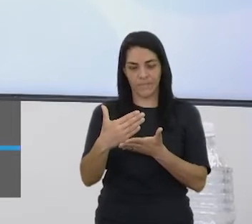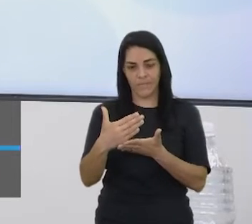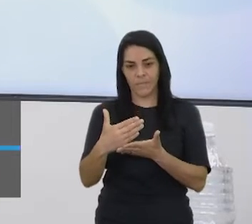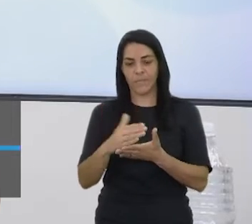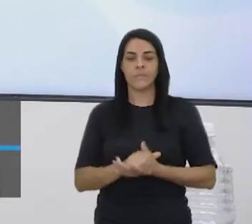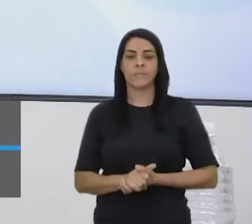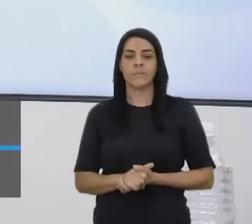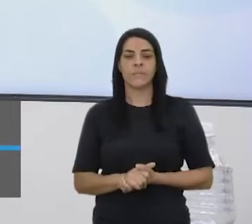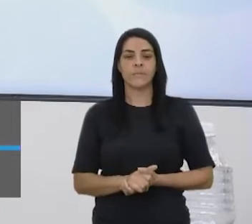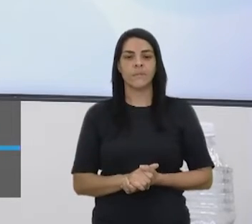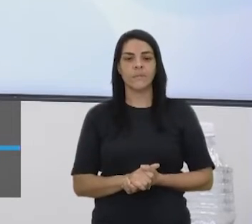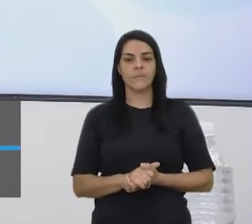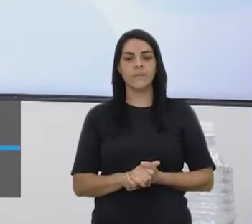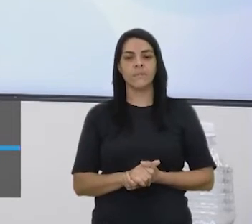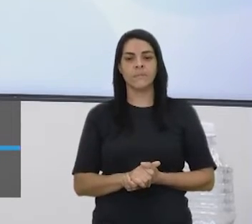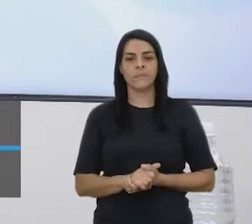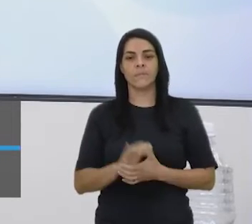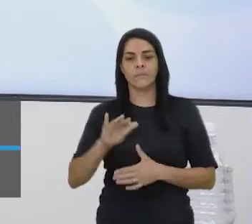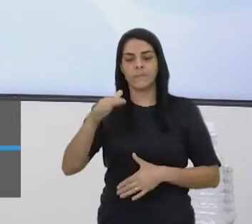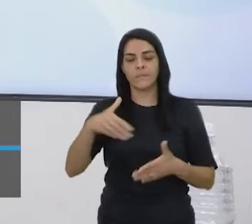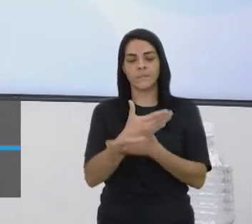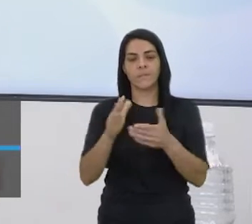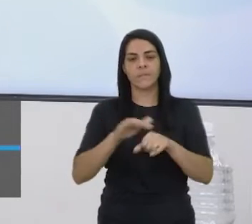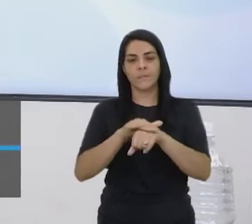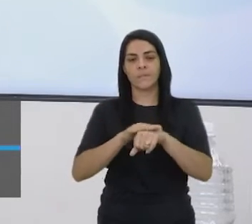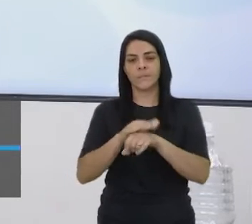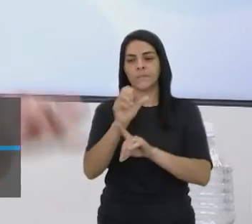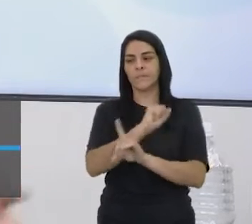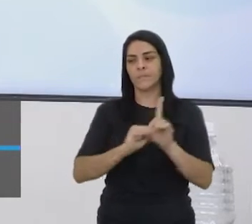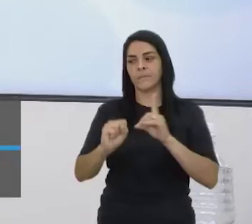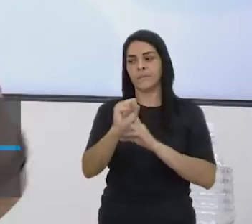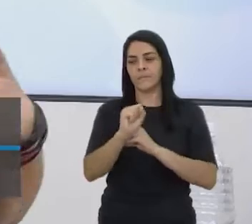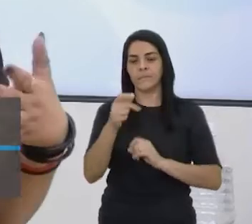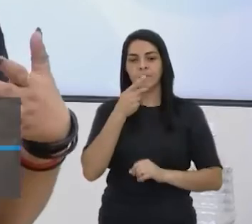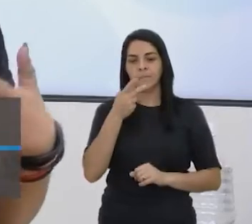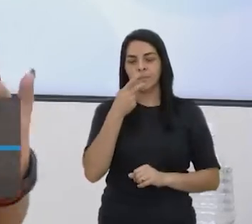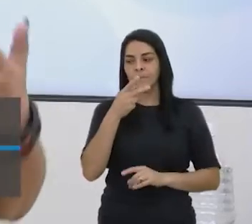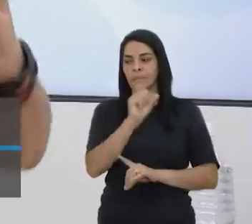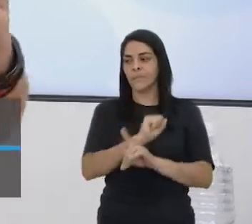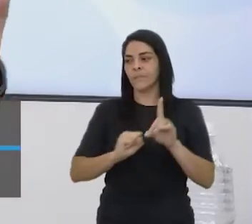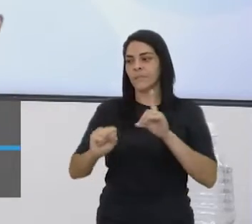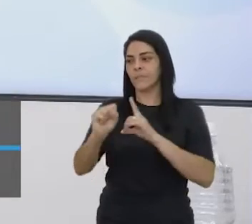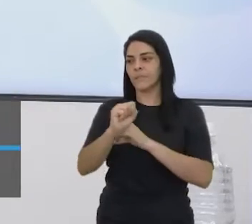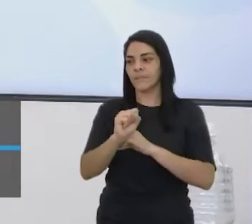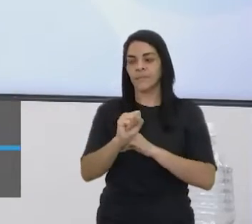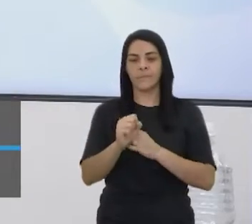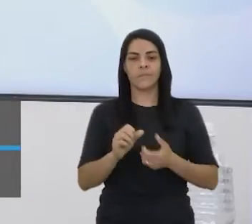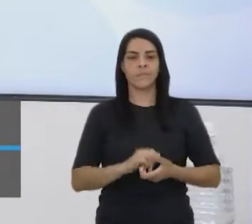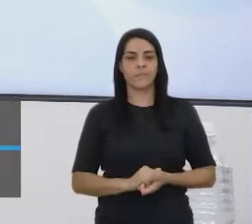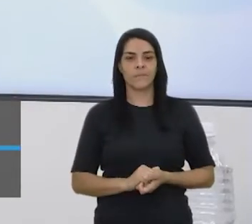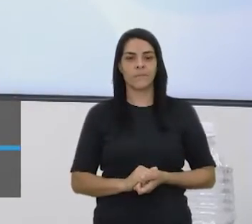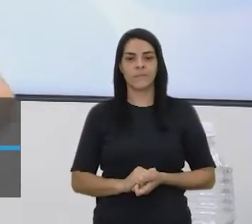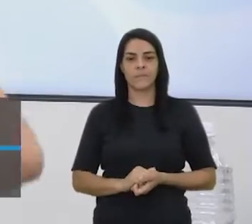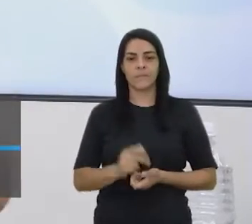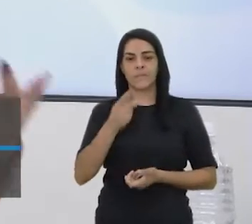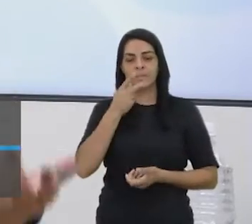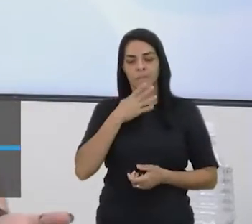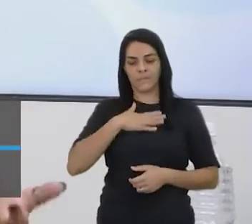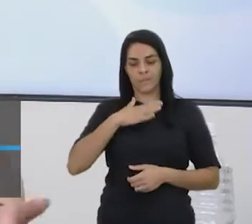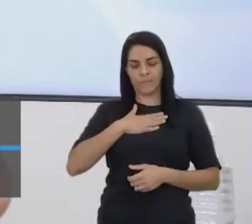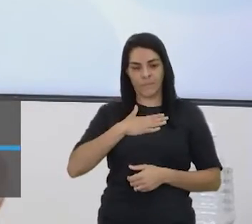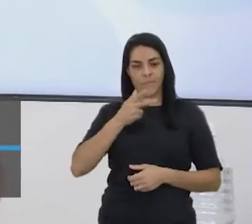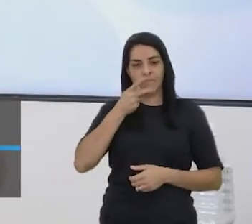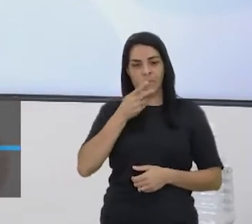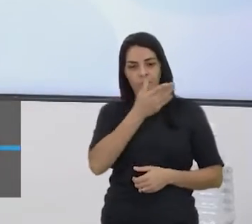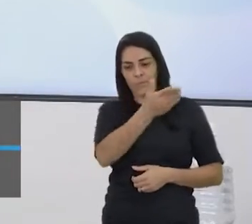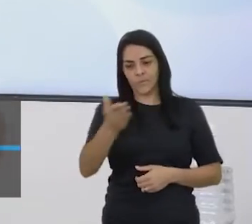da nossa vida né quando a gente fala sobre sociologia querendo ou não a gente está falando sobre a sociedade a gente tá falando de mim a gente tá falando de você está falando de